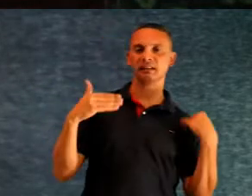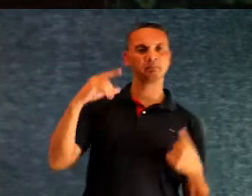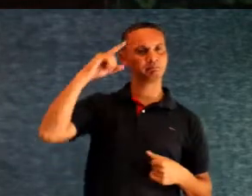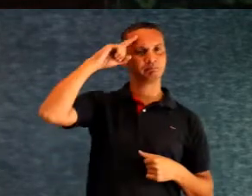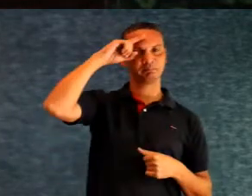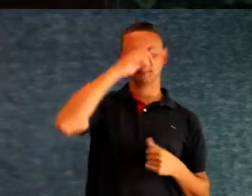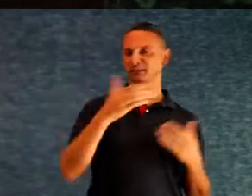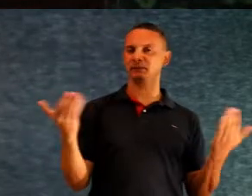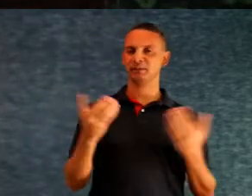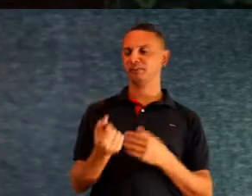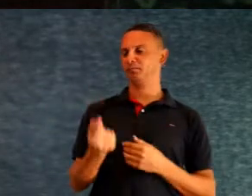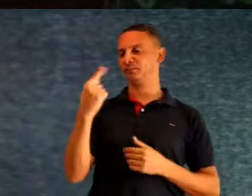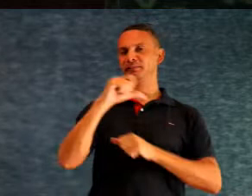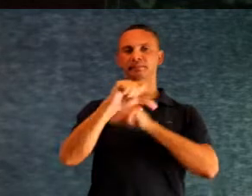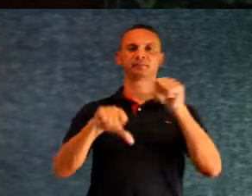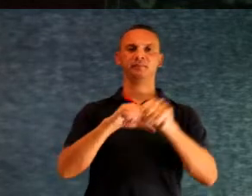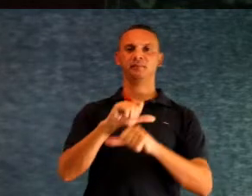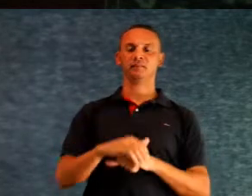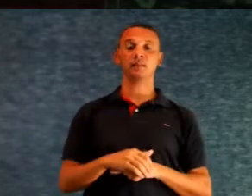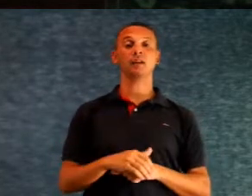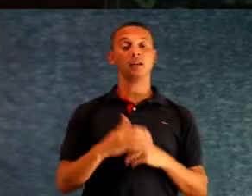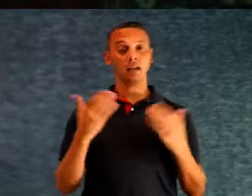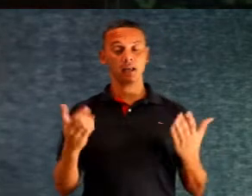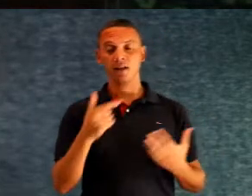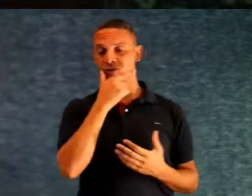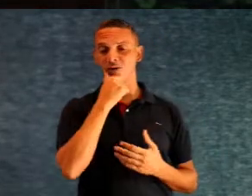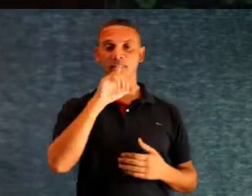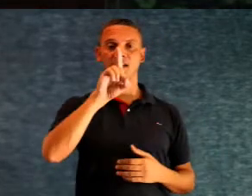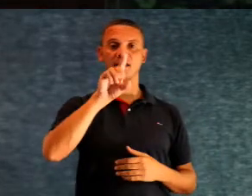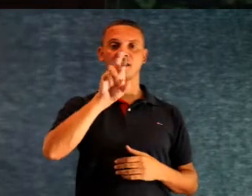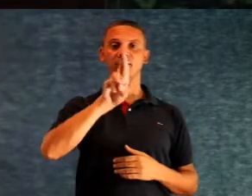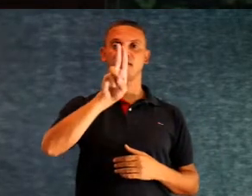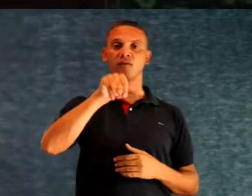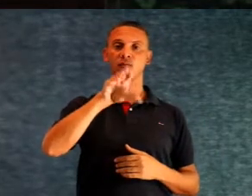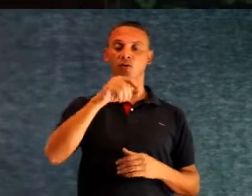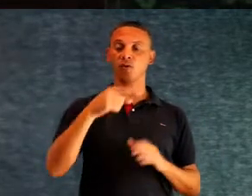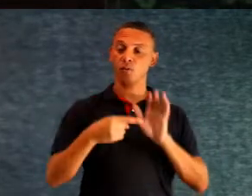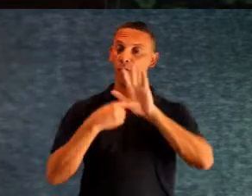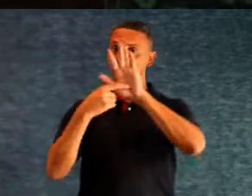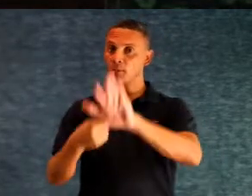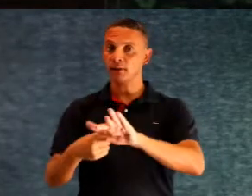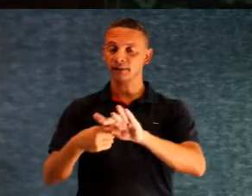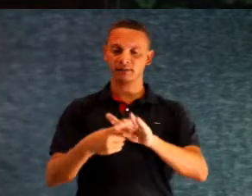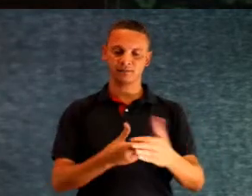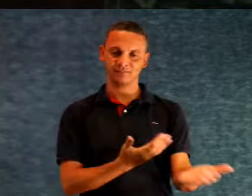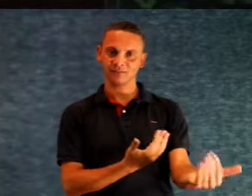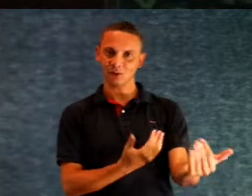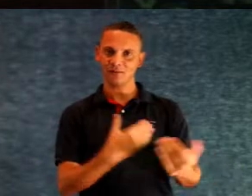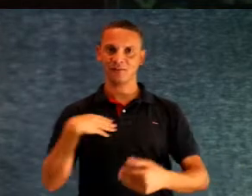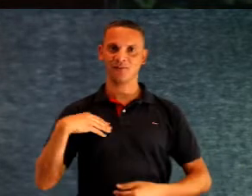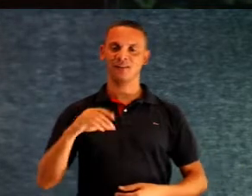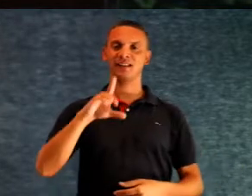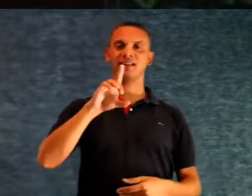mais modesta, né? Ou seja, é para que ela não se sentisse prisioneira de uma bolha, né? Em que viveria